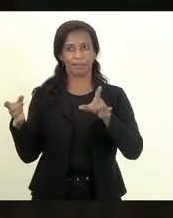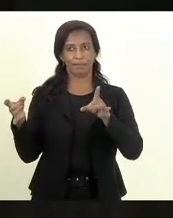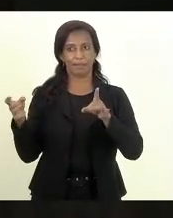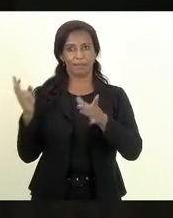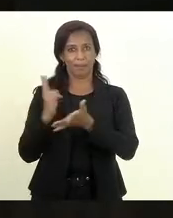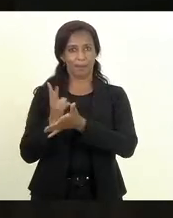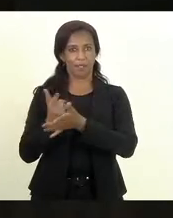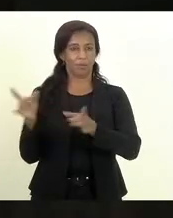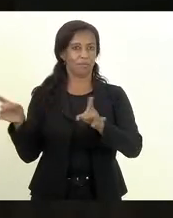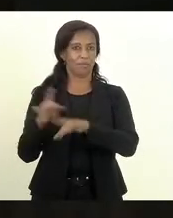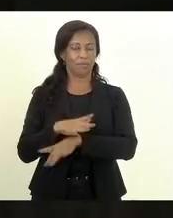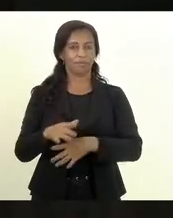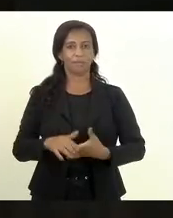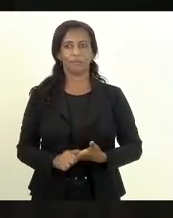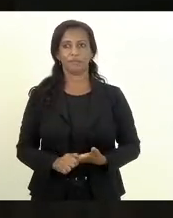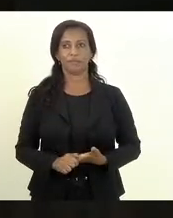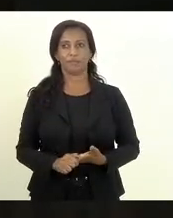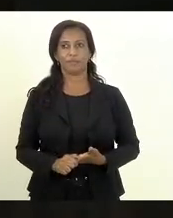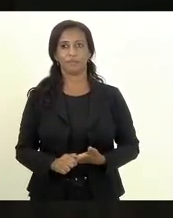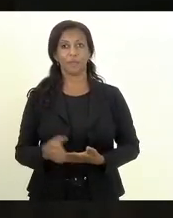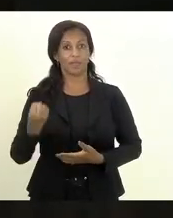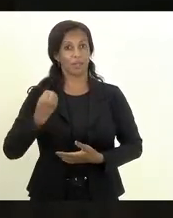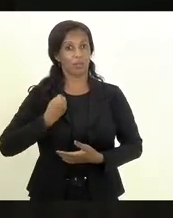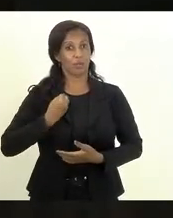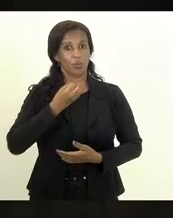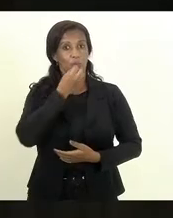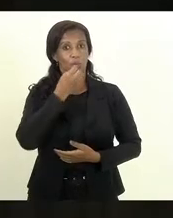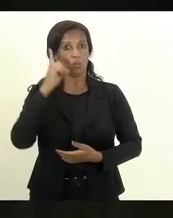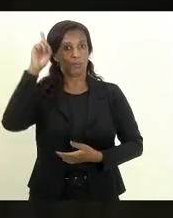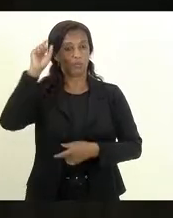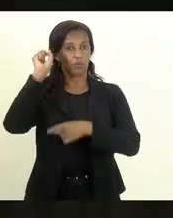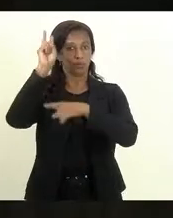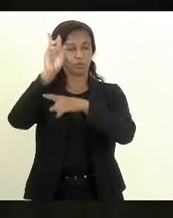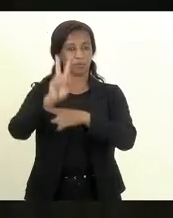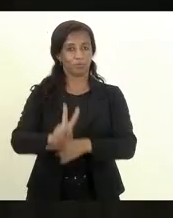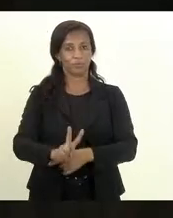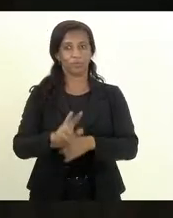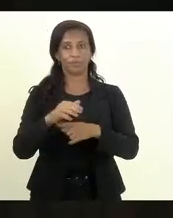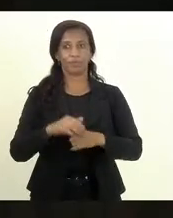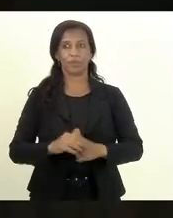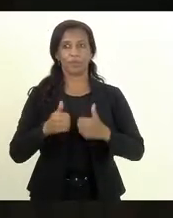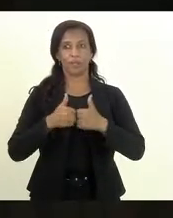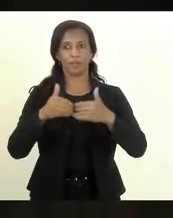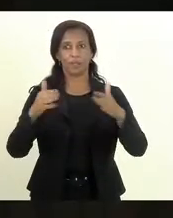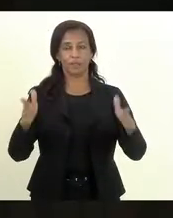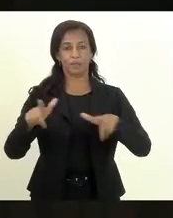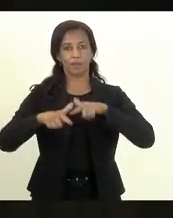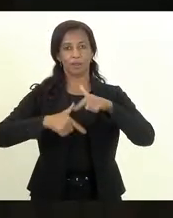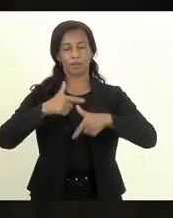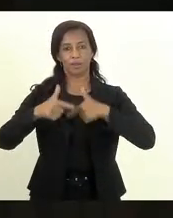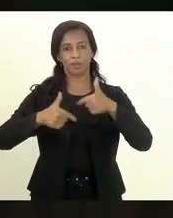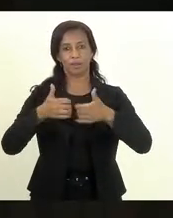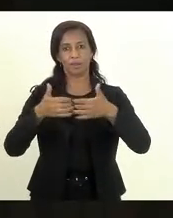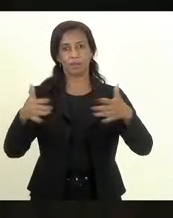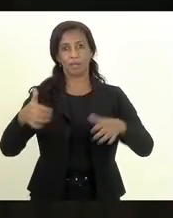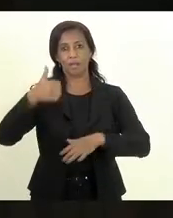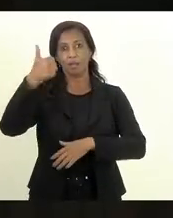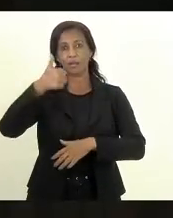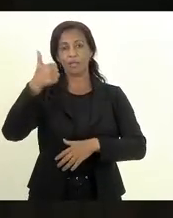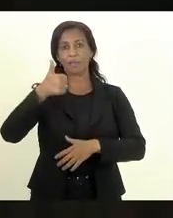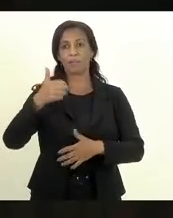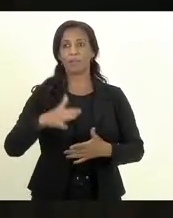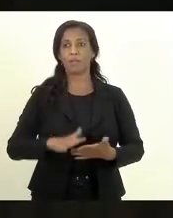a mesma está encerrada. Havendo um número legal sobre a proteção de Deus, iniciamos os nossos trabalhos. Está aberta a primeira sessão